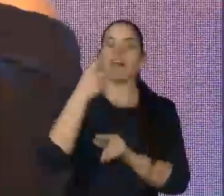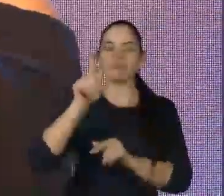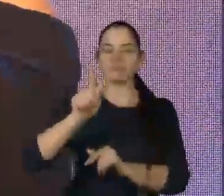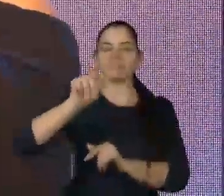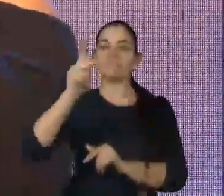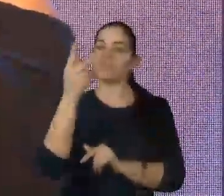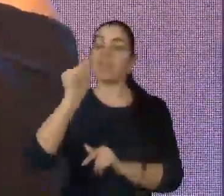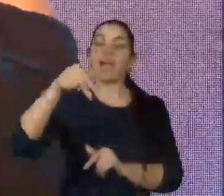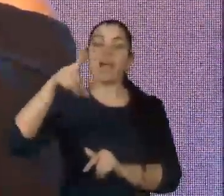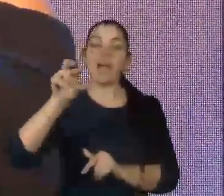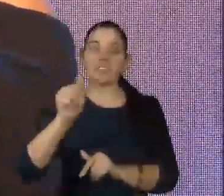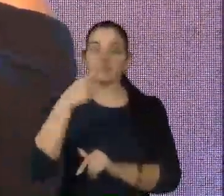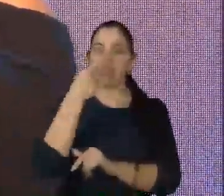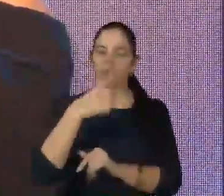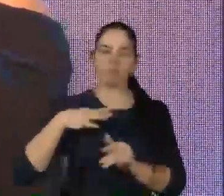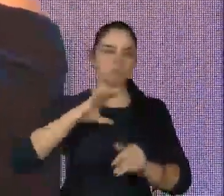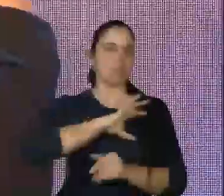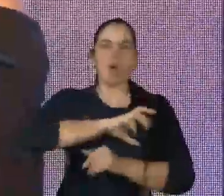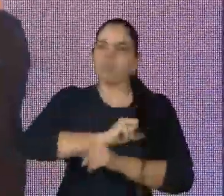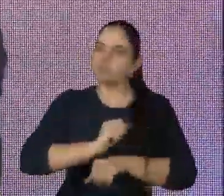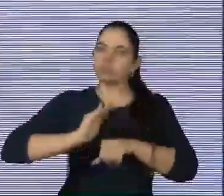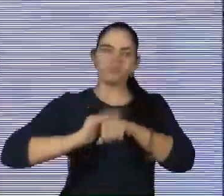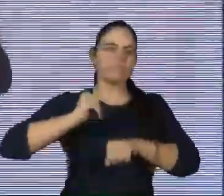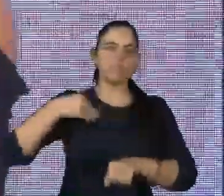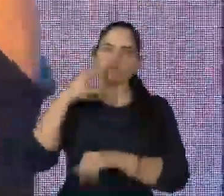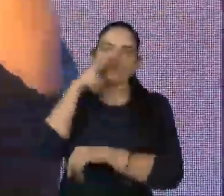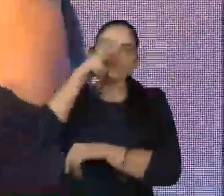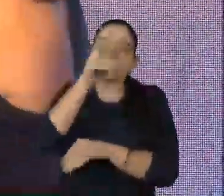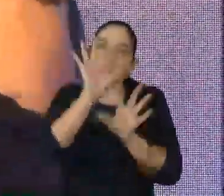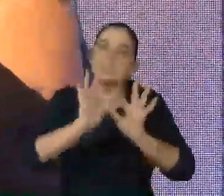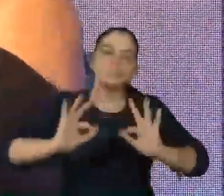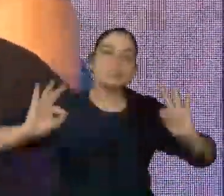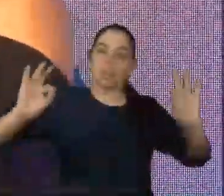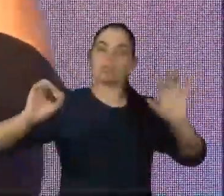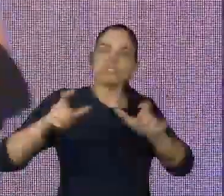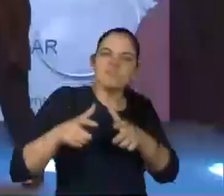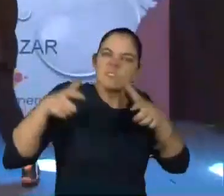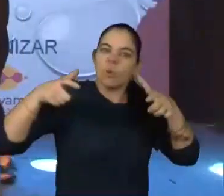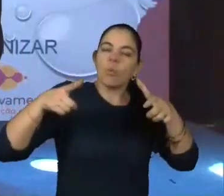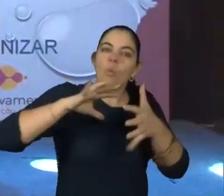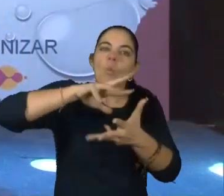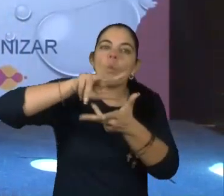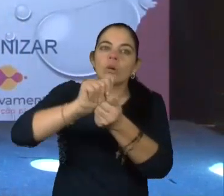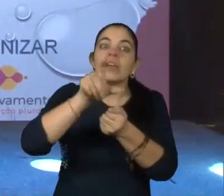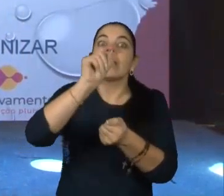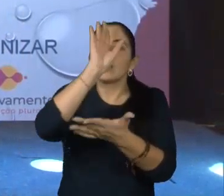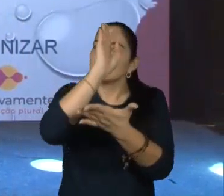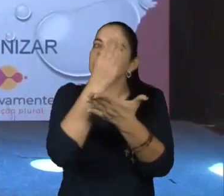dizia que o amor é a força mais sutil do mundo. E acreditar. Quem